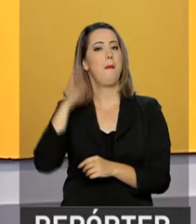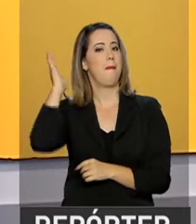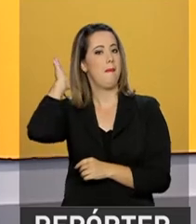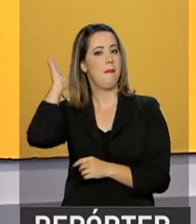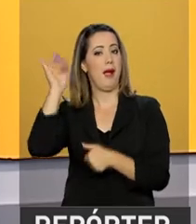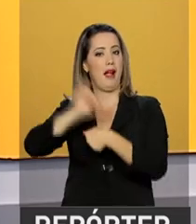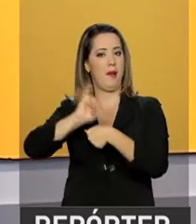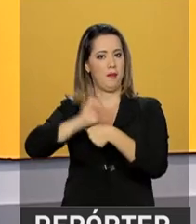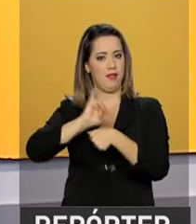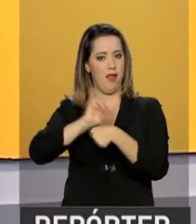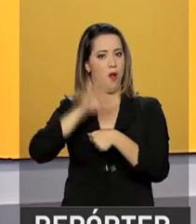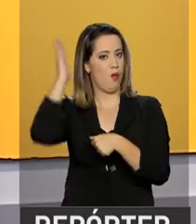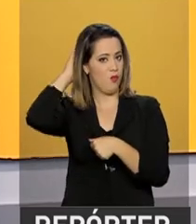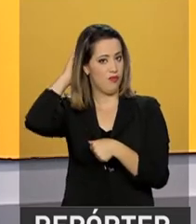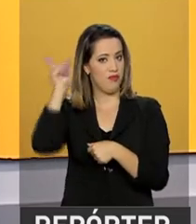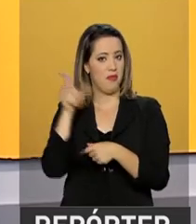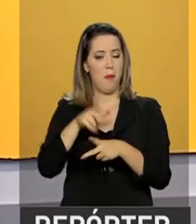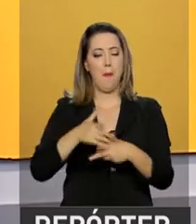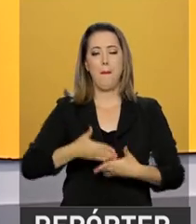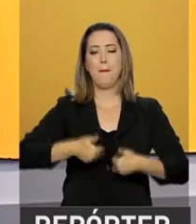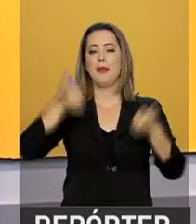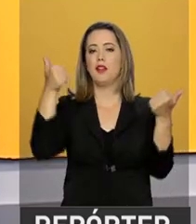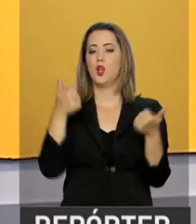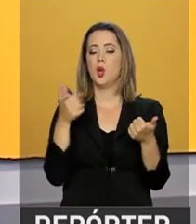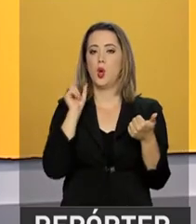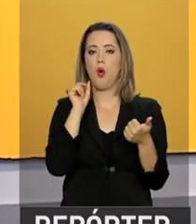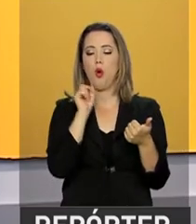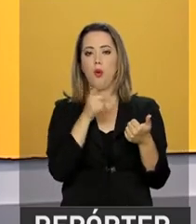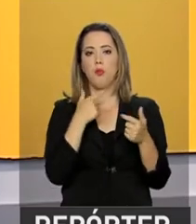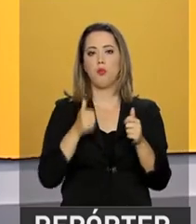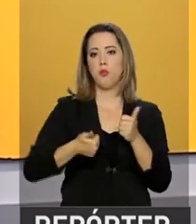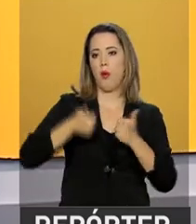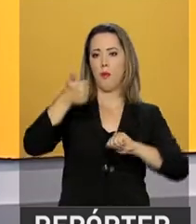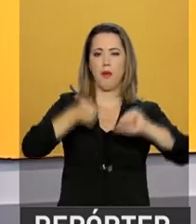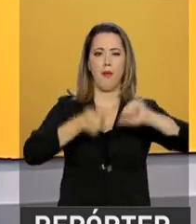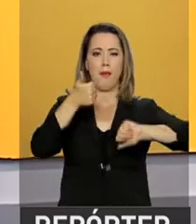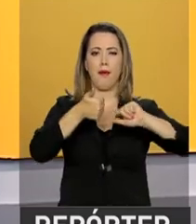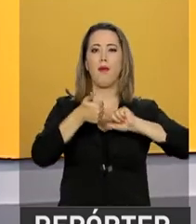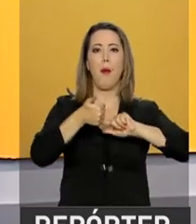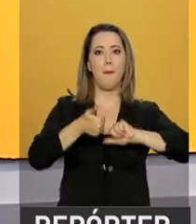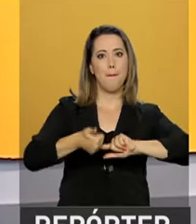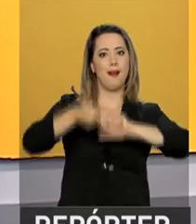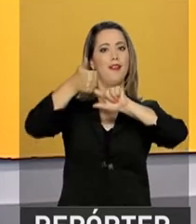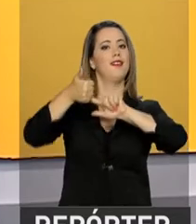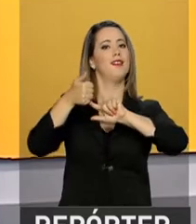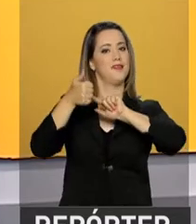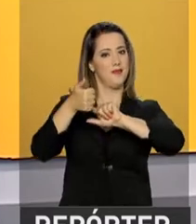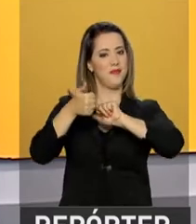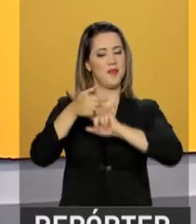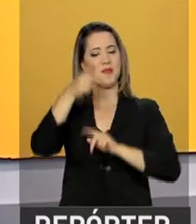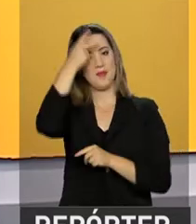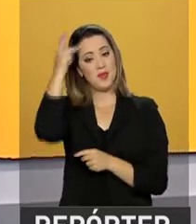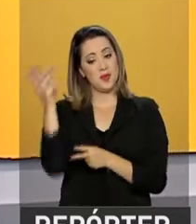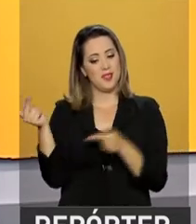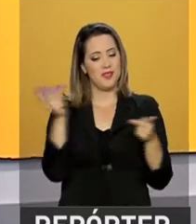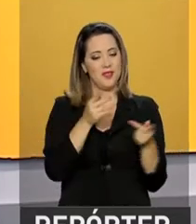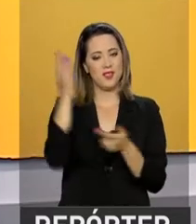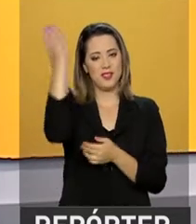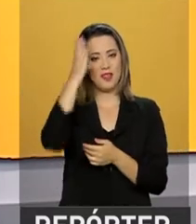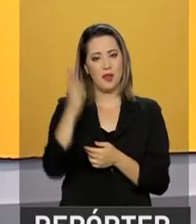nesse quesito como destino brasileiro mais bem avaliado pelos turistas engenheiros que visitaram o brasil em